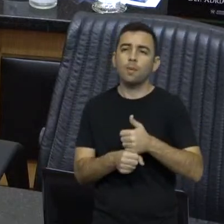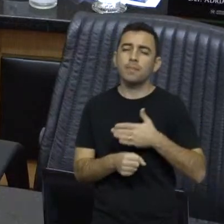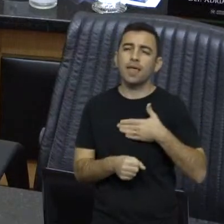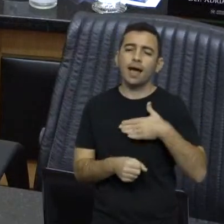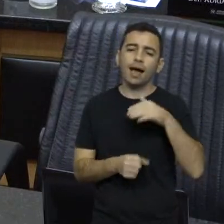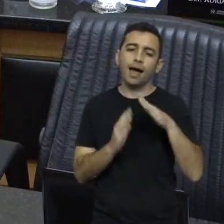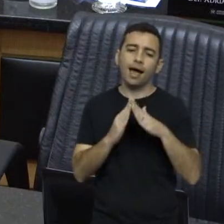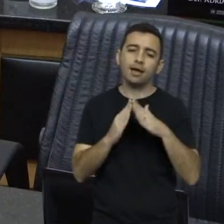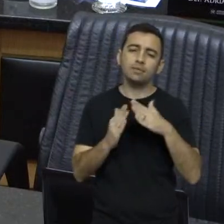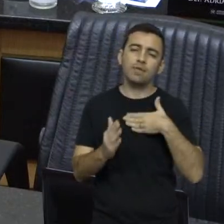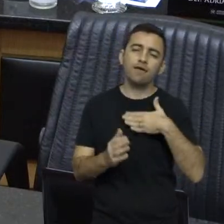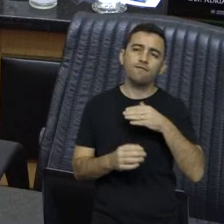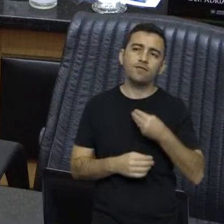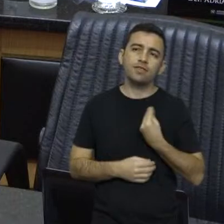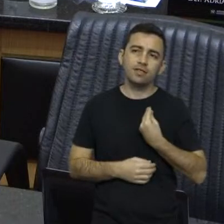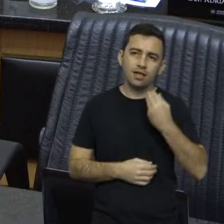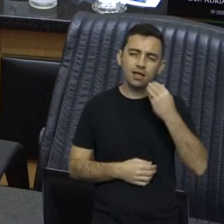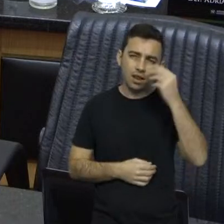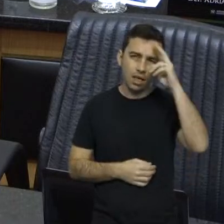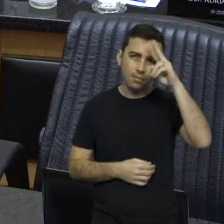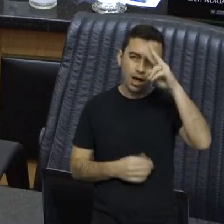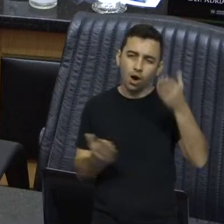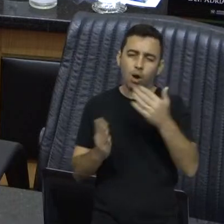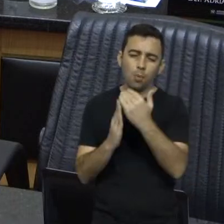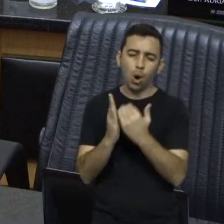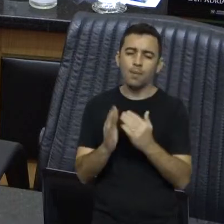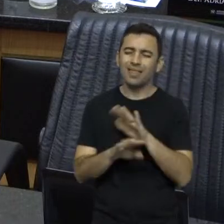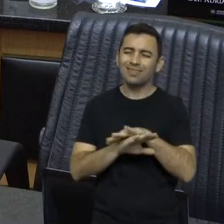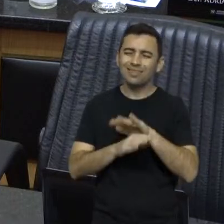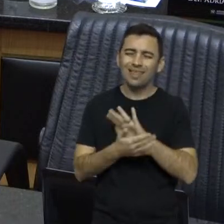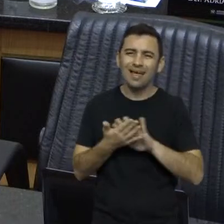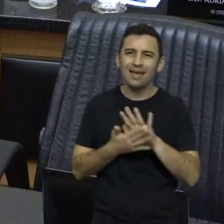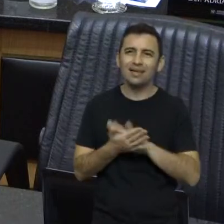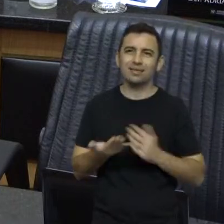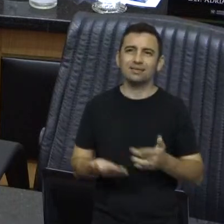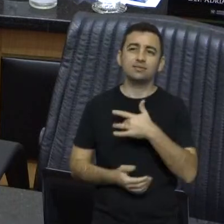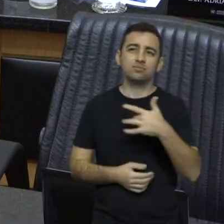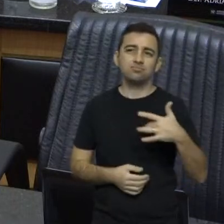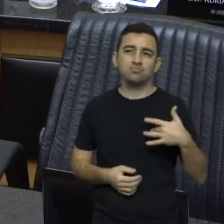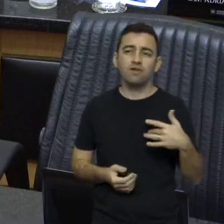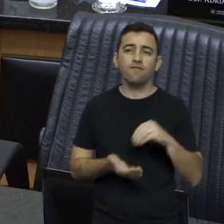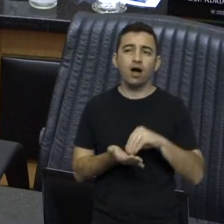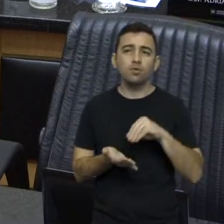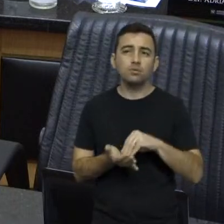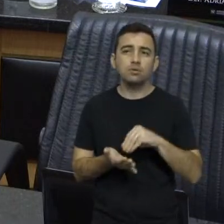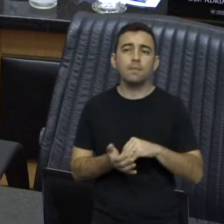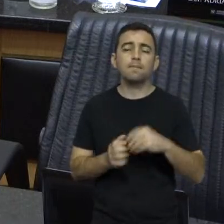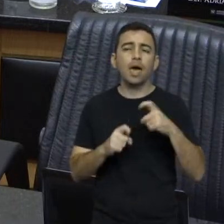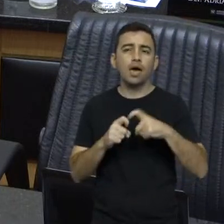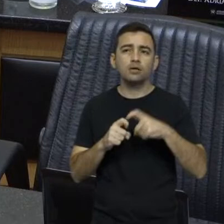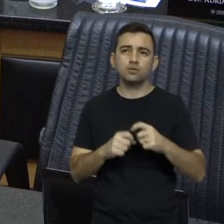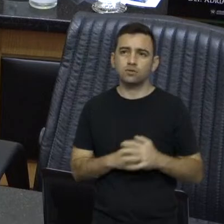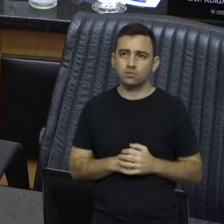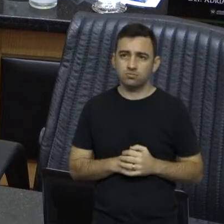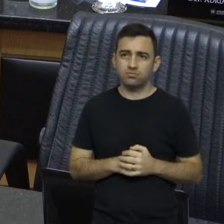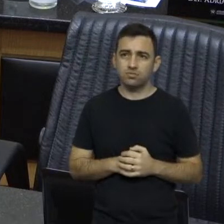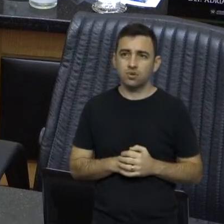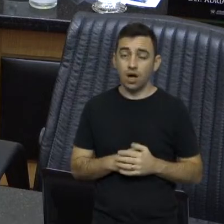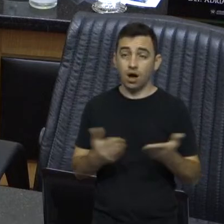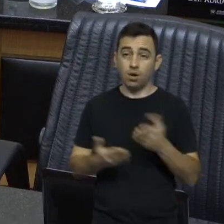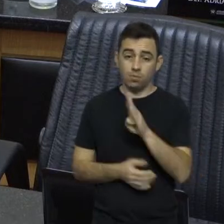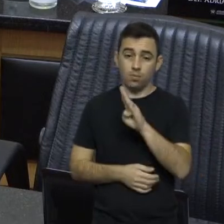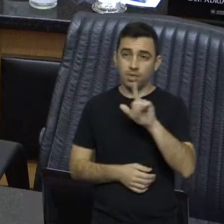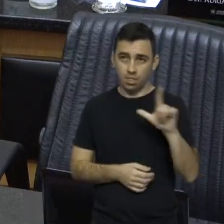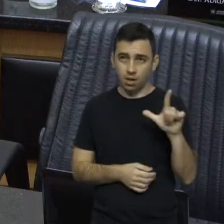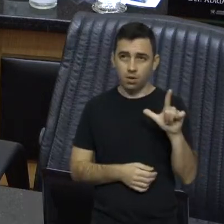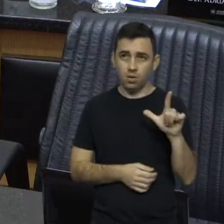e agora não tem programa algum? Na saúde, a problemática da falta de médicos, tínhamos o Mais Médicos, temos o quê agora? Em Blumenau, hoje, neste momento, está